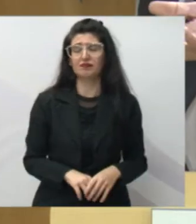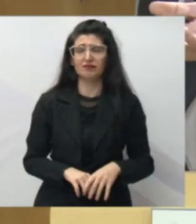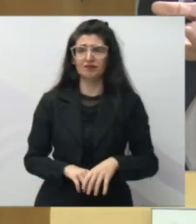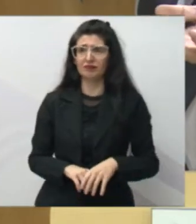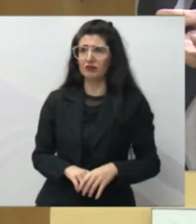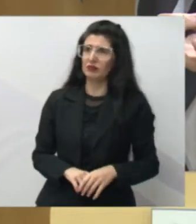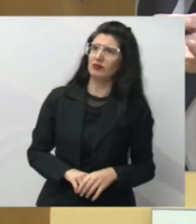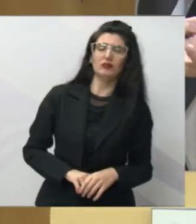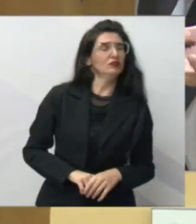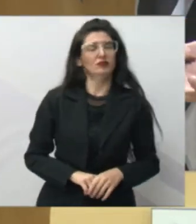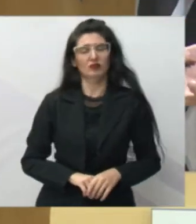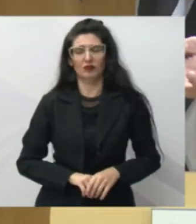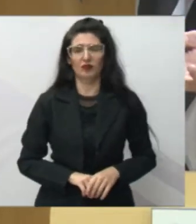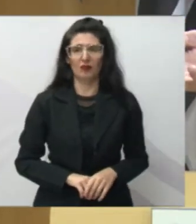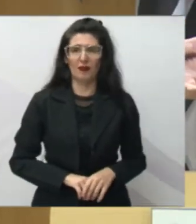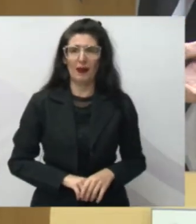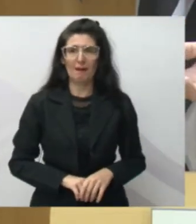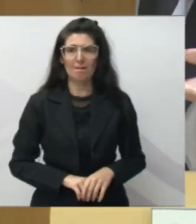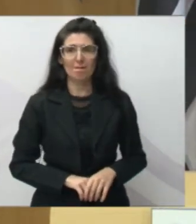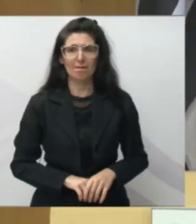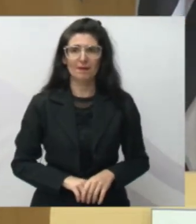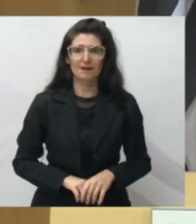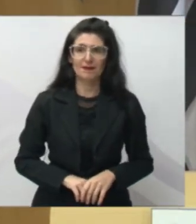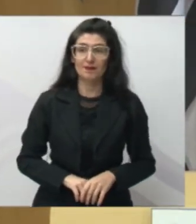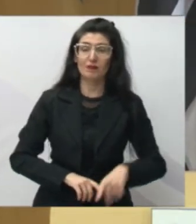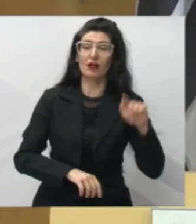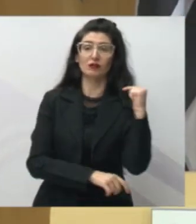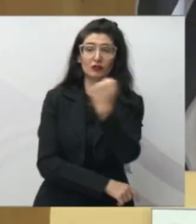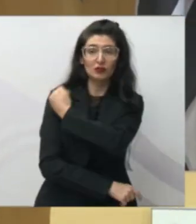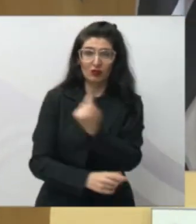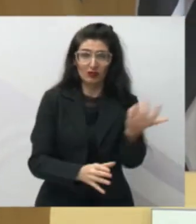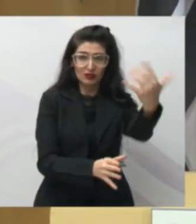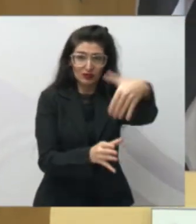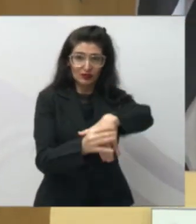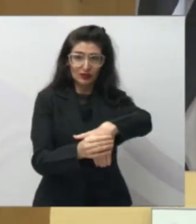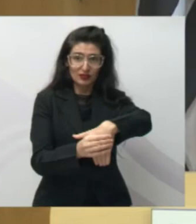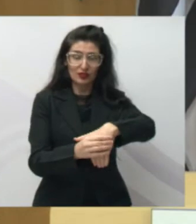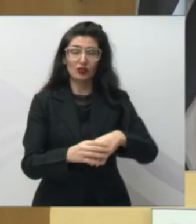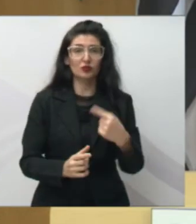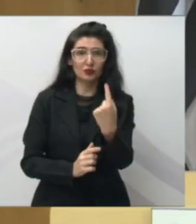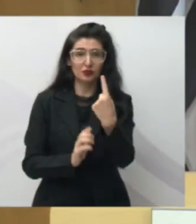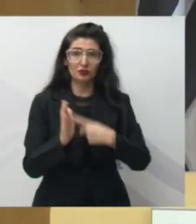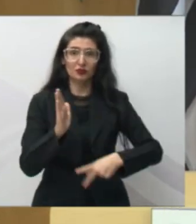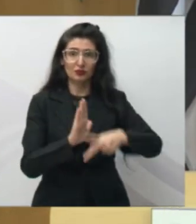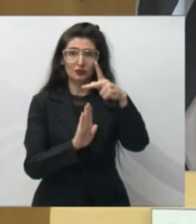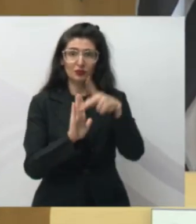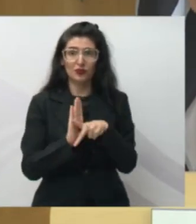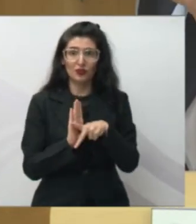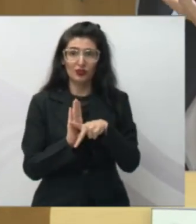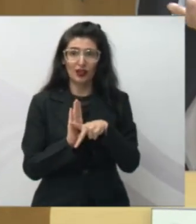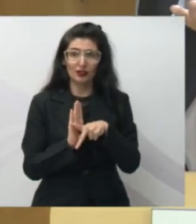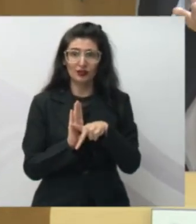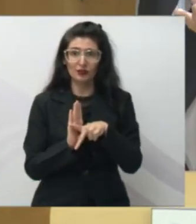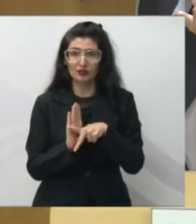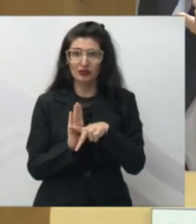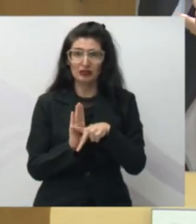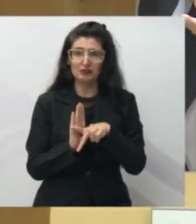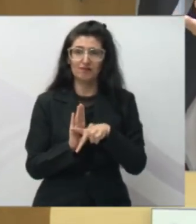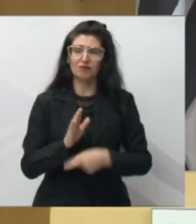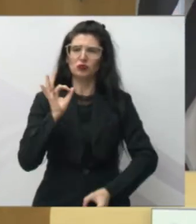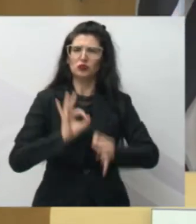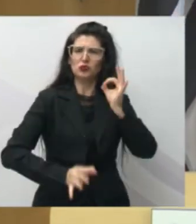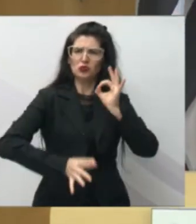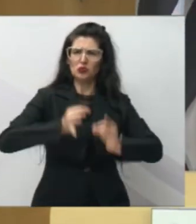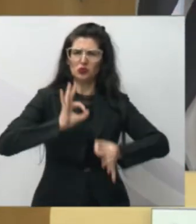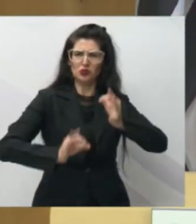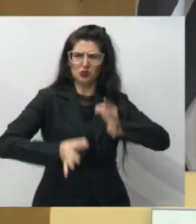não tem jeito. Nós estamos votando um projeto que veio lá de cima,